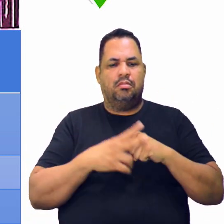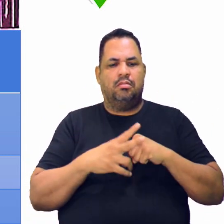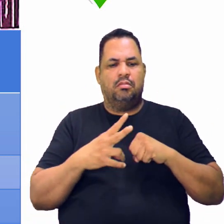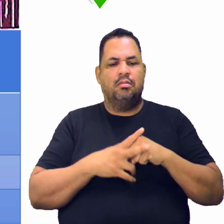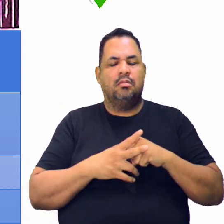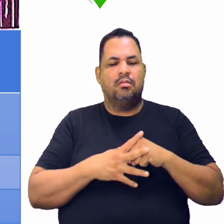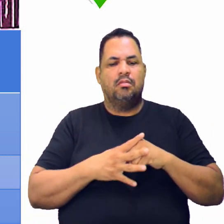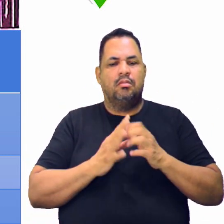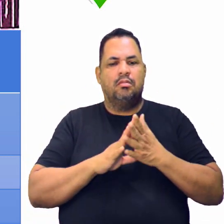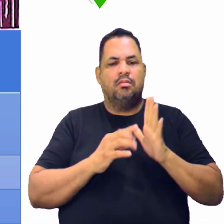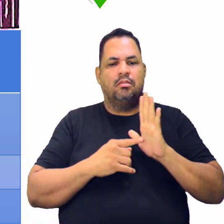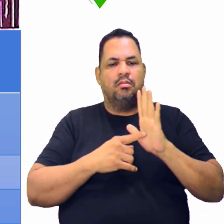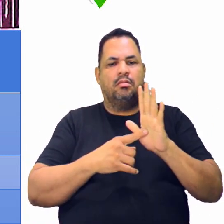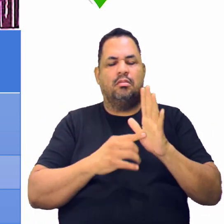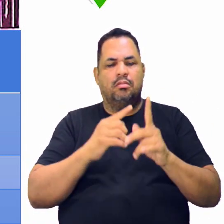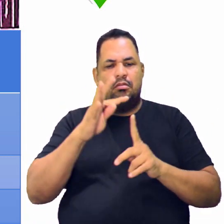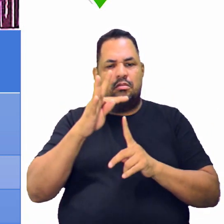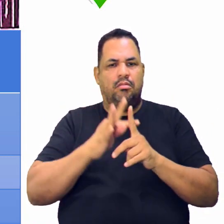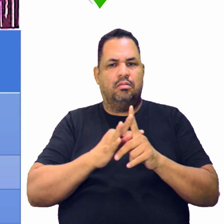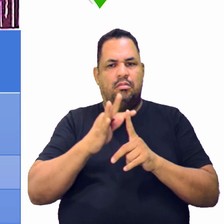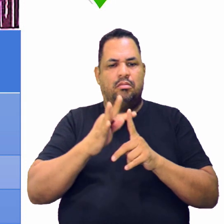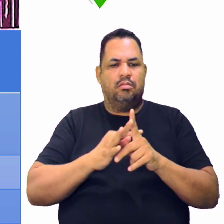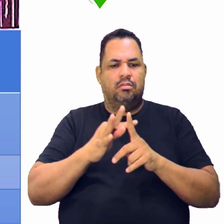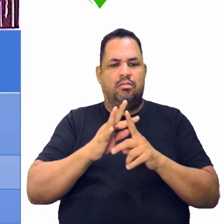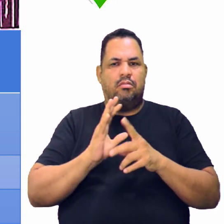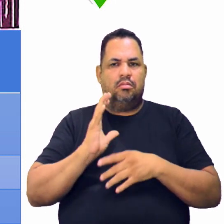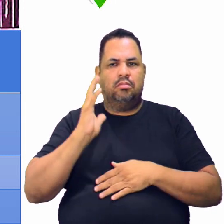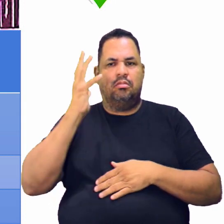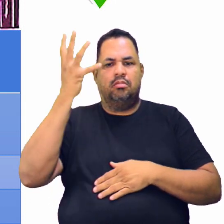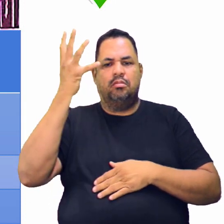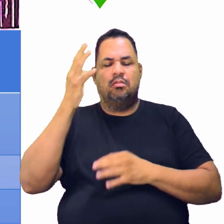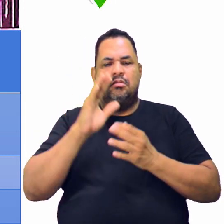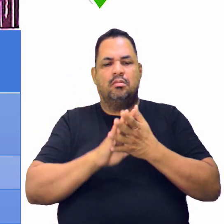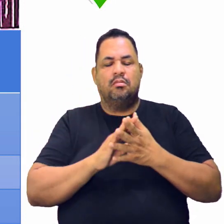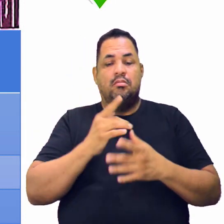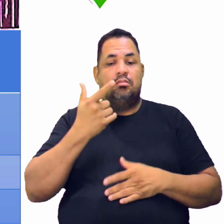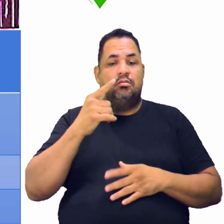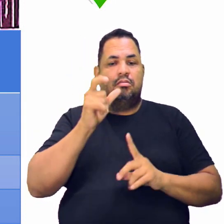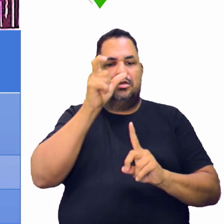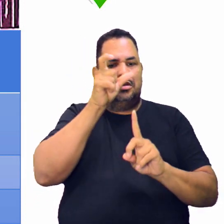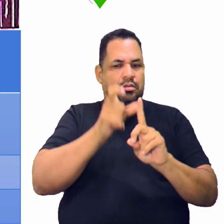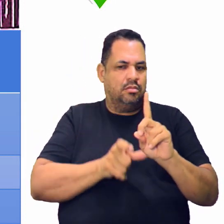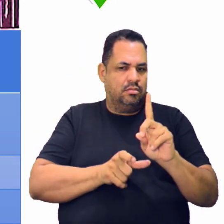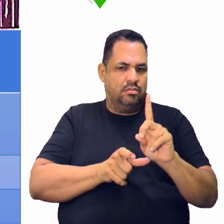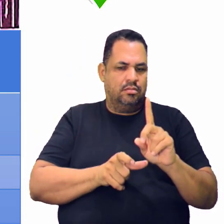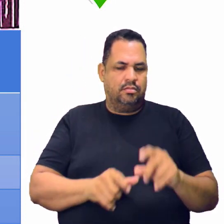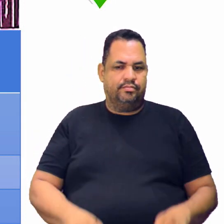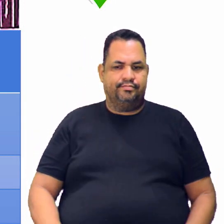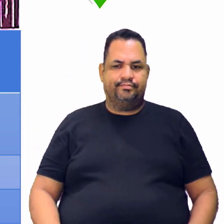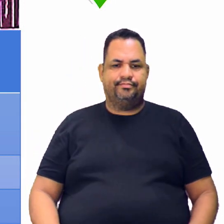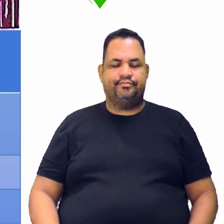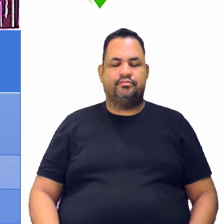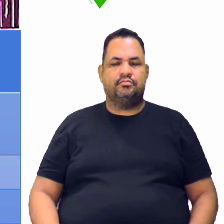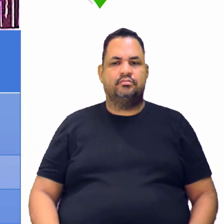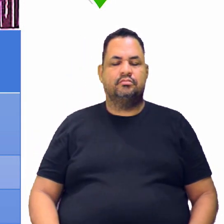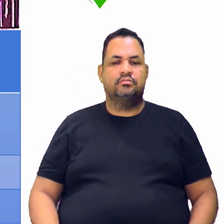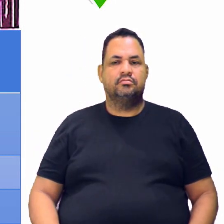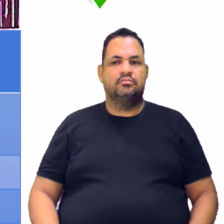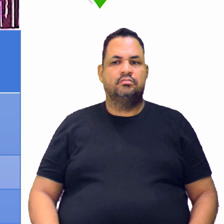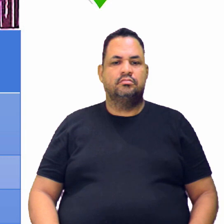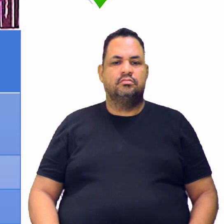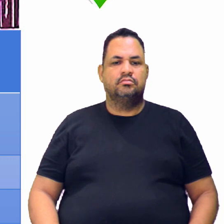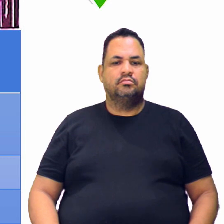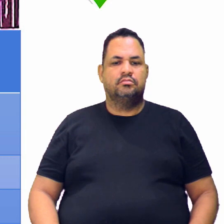né? Indicando temperatura, clima, oração sem sujeito. Beleza? Vamos